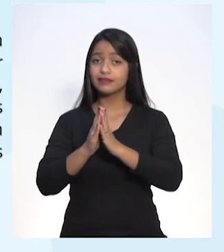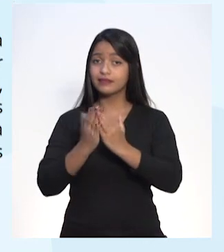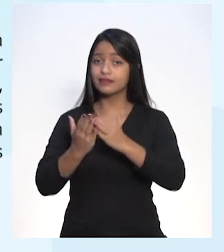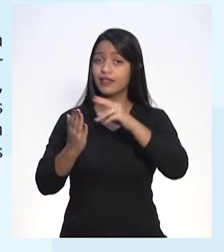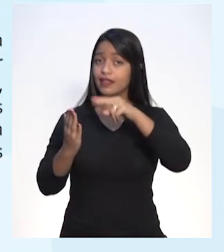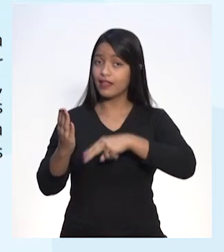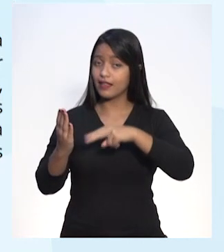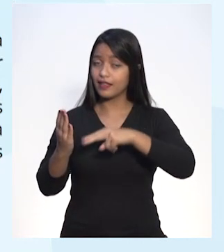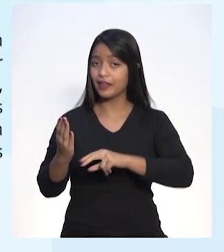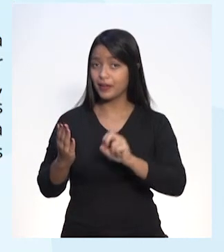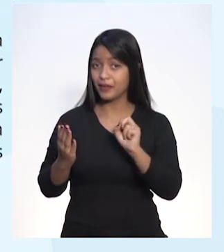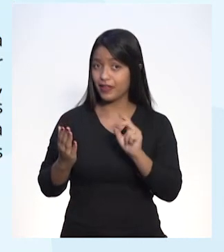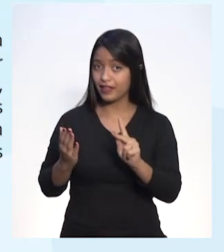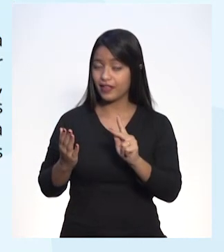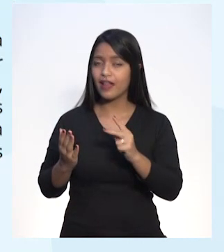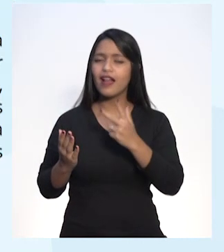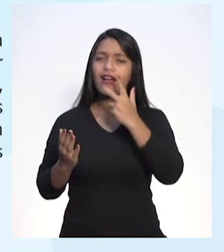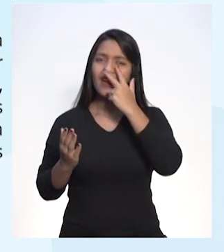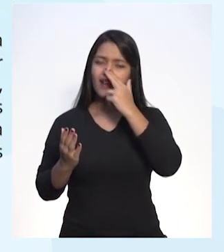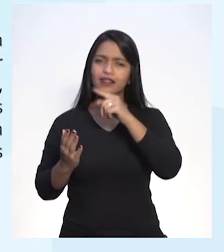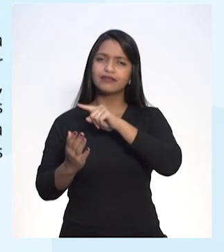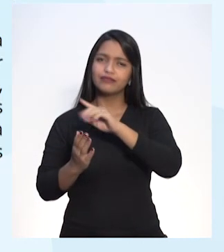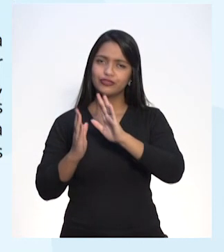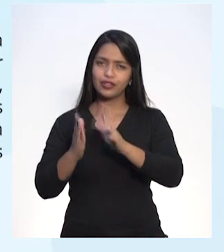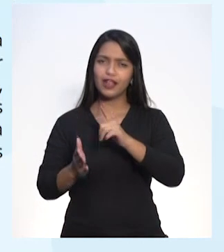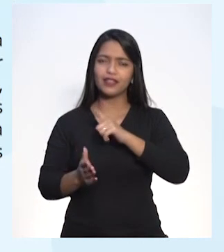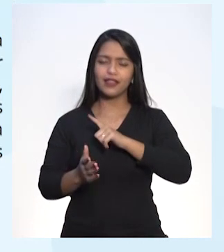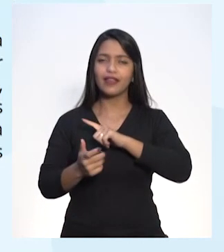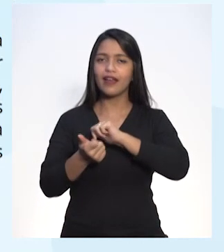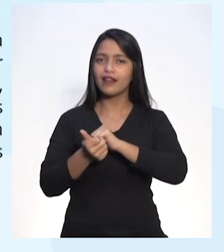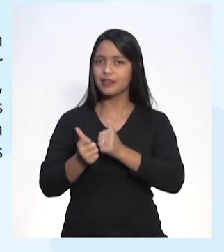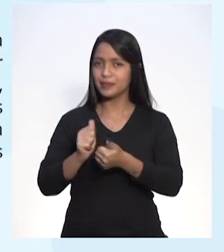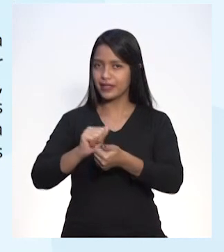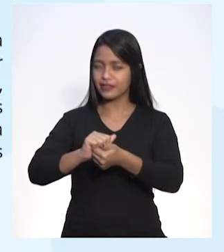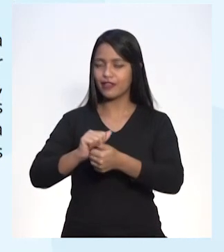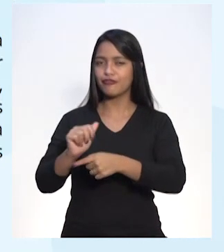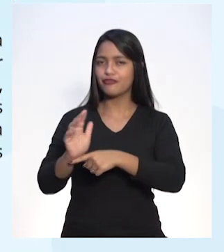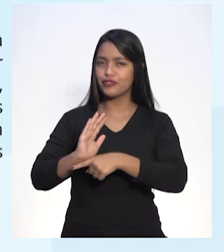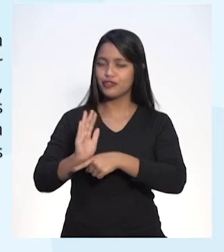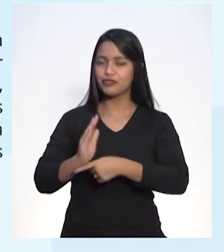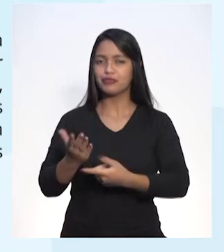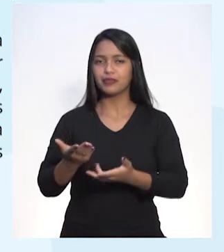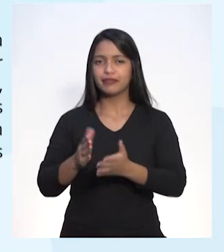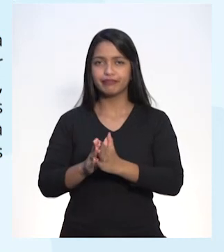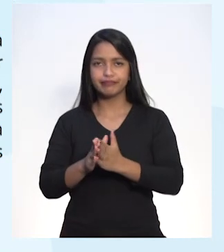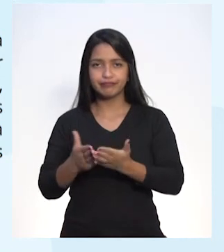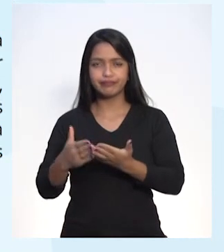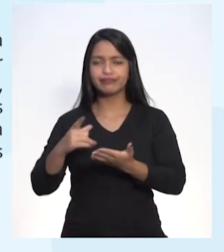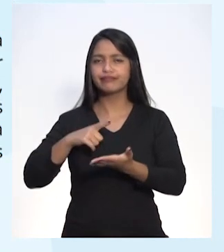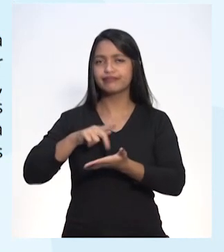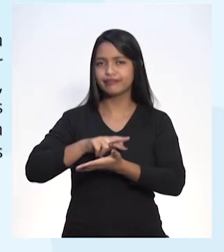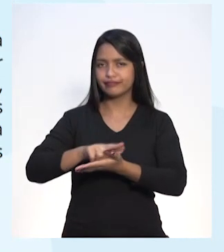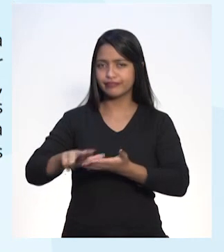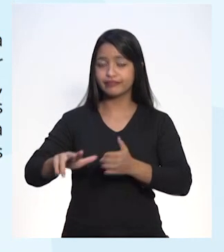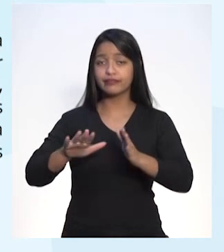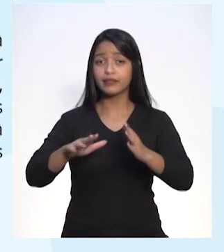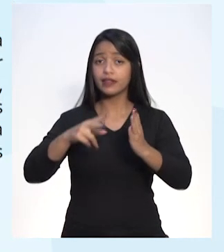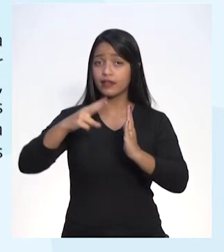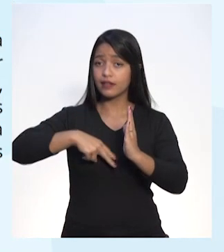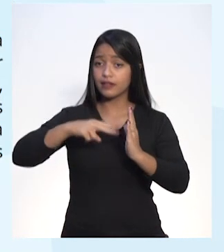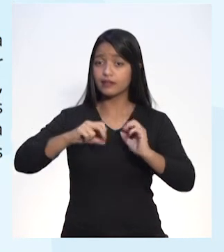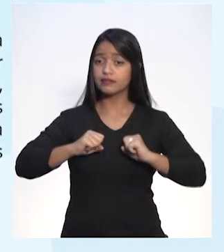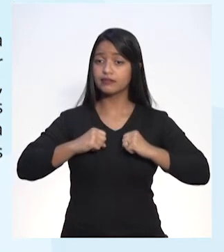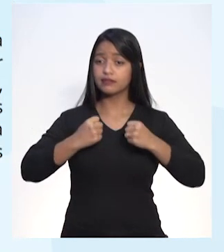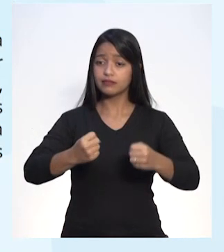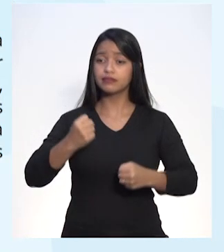rivais, né, Andréia? Eles se apaixonaram. Se apaixonaram, 2 amantes lá se apaixonaram. Que em sua sepultura, o ódio dos